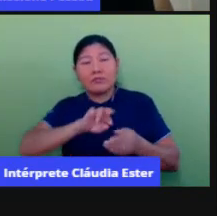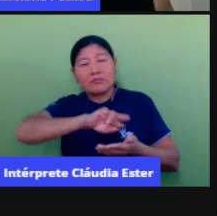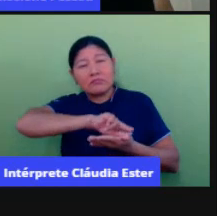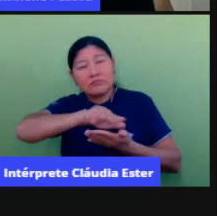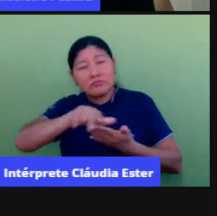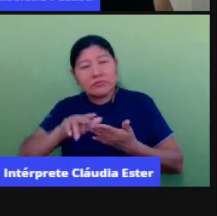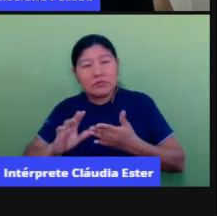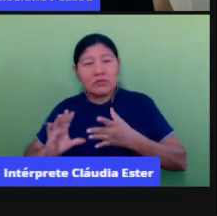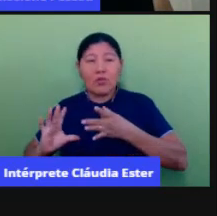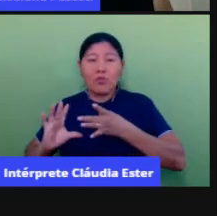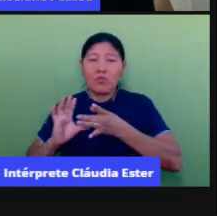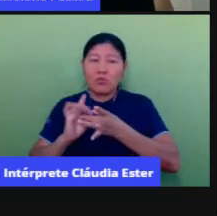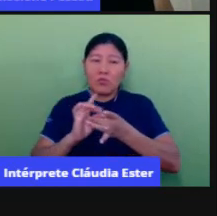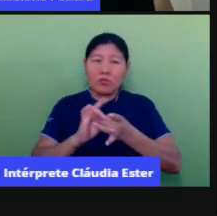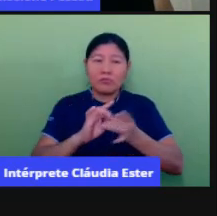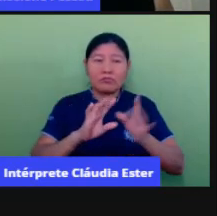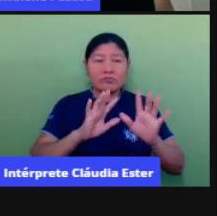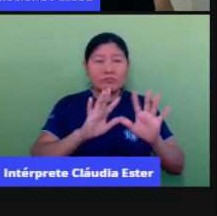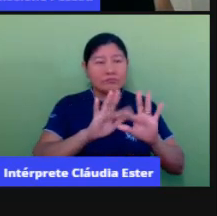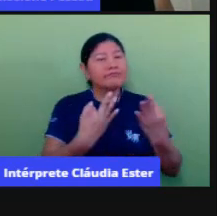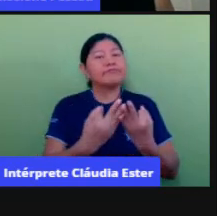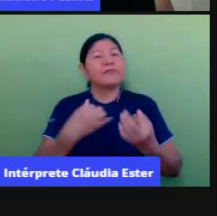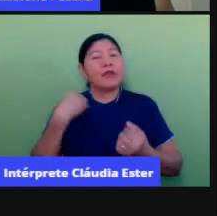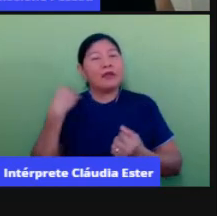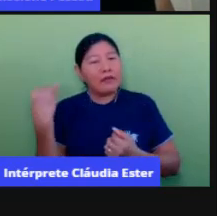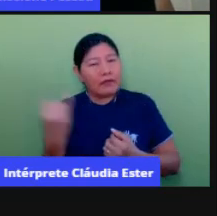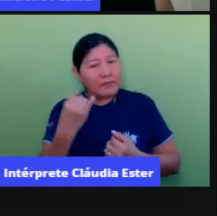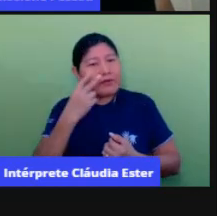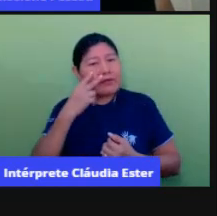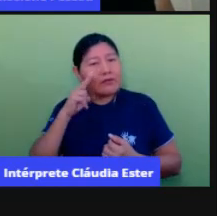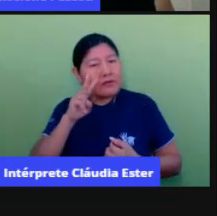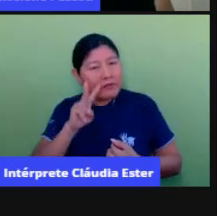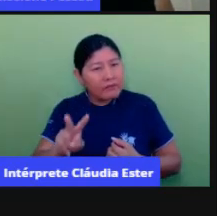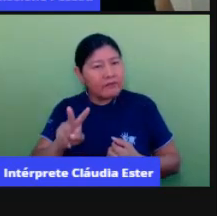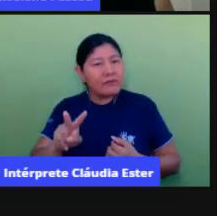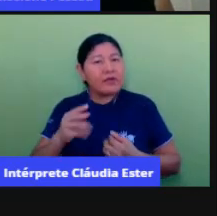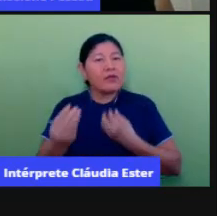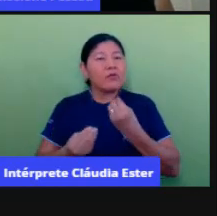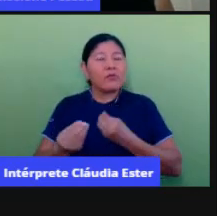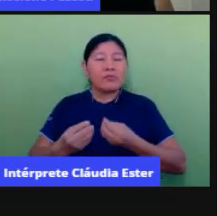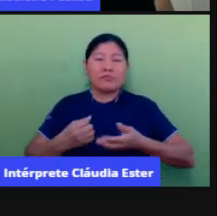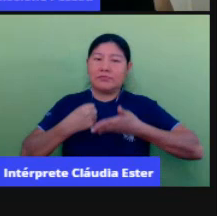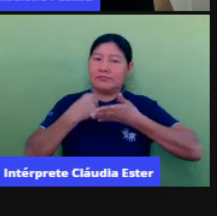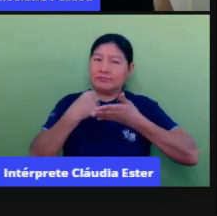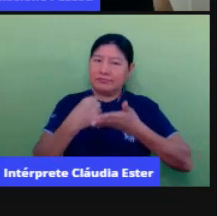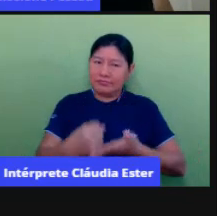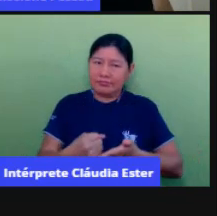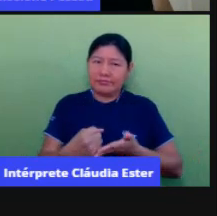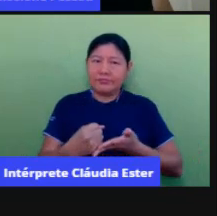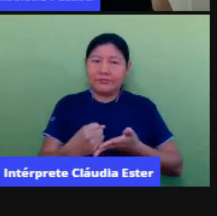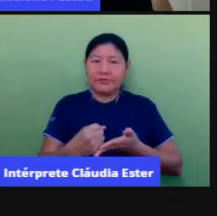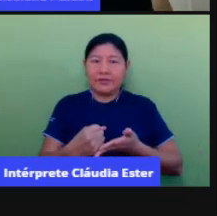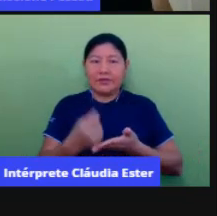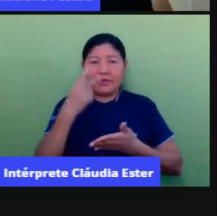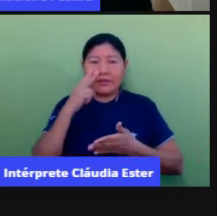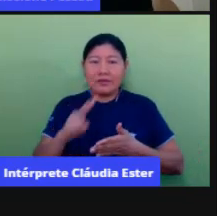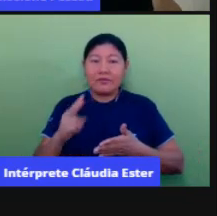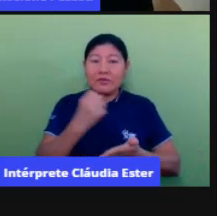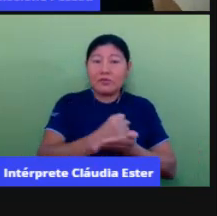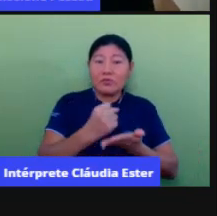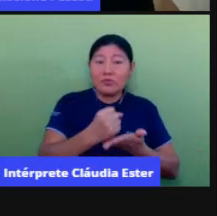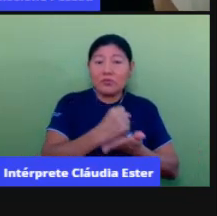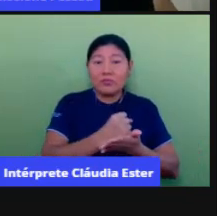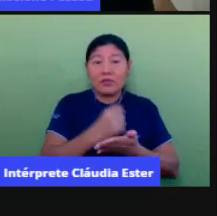contextos que nós temos. Daí aqui, como dica, a gente deixa esse documentário, que chama Brincar em Casa, é do